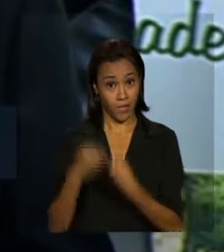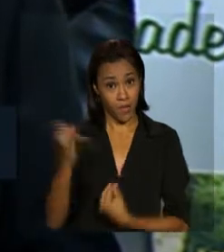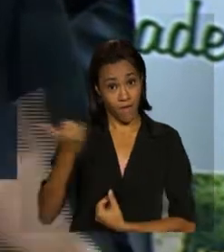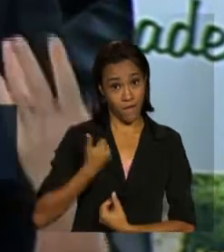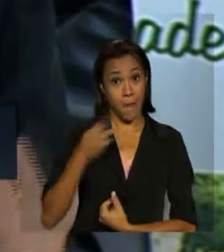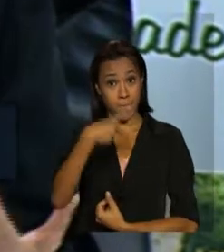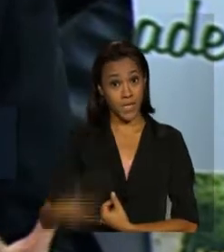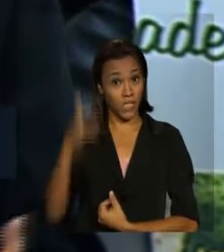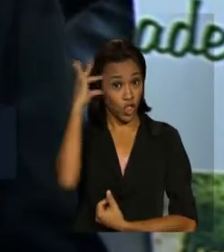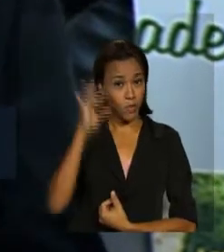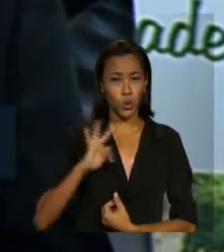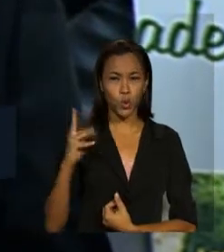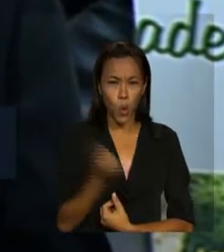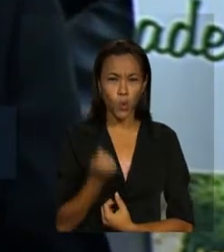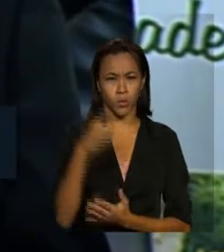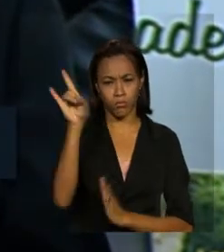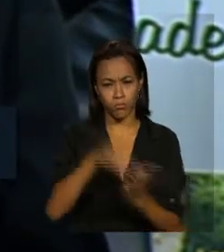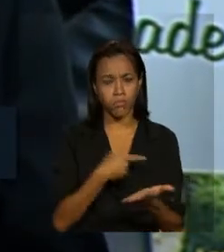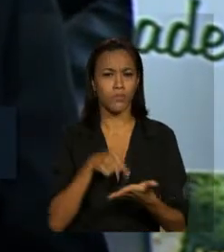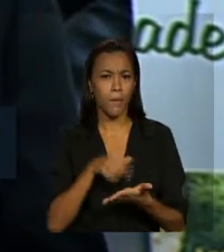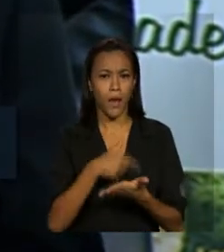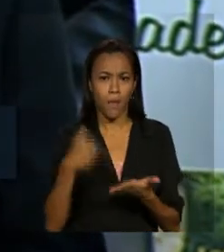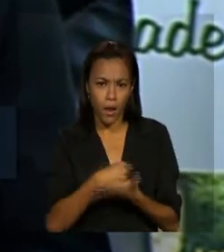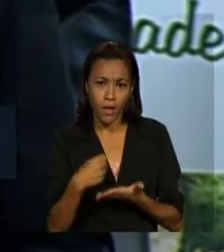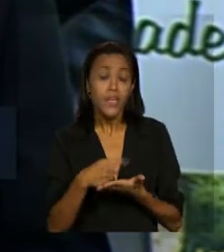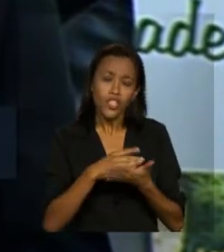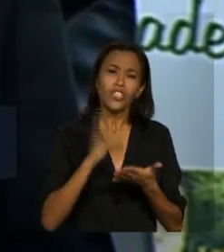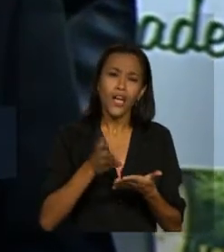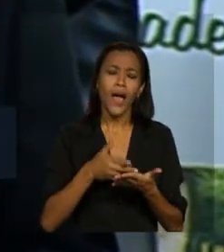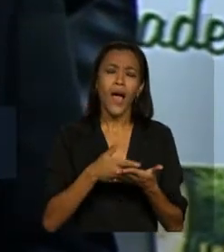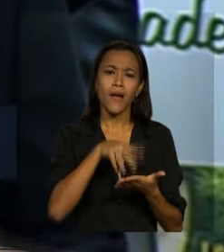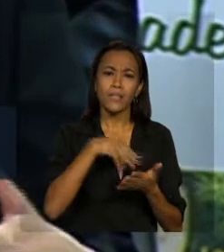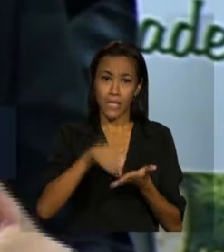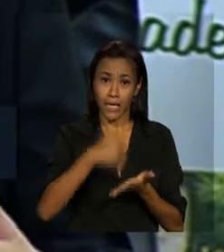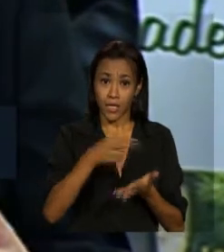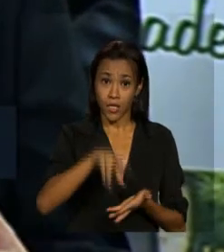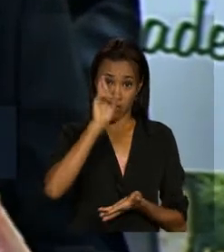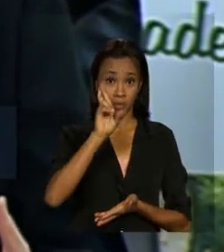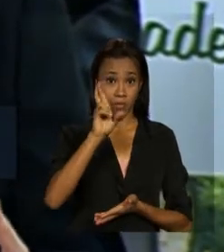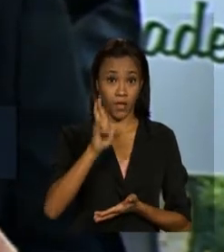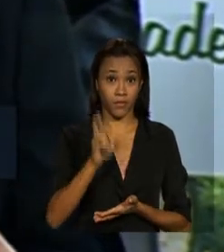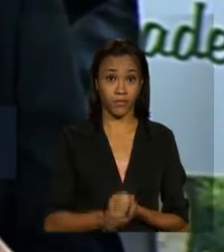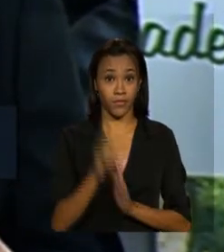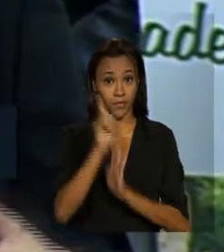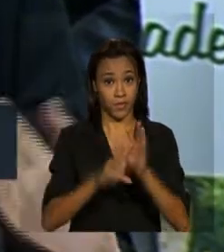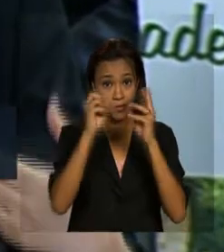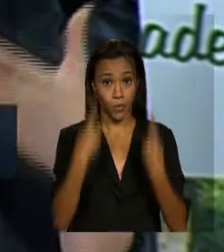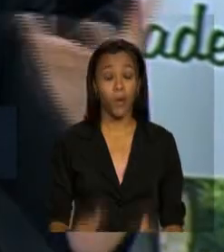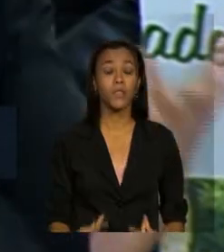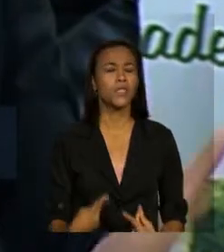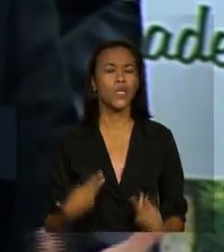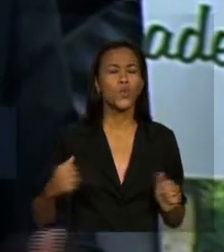Dilma todas as pastas e a Secretaria de Direitos Humanos a responsabilidade de estar num